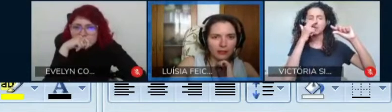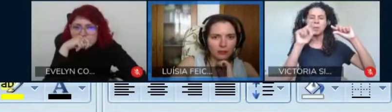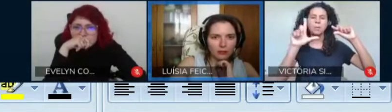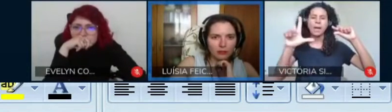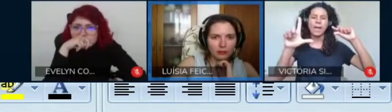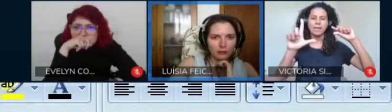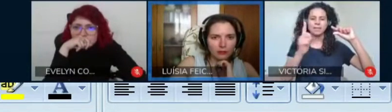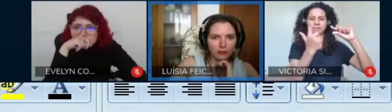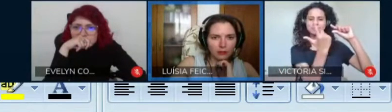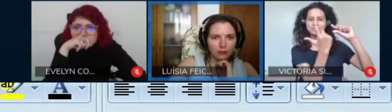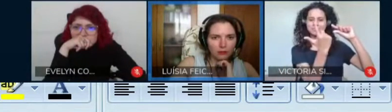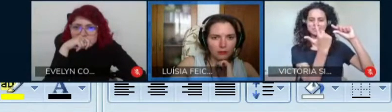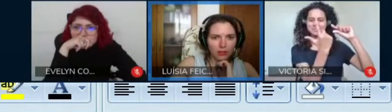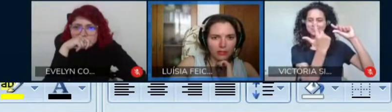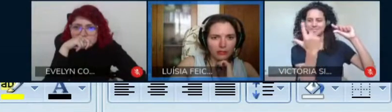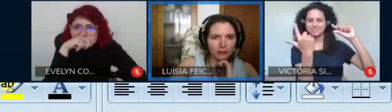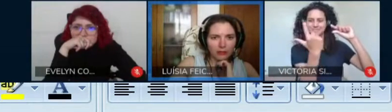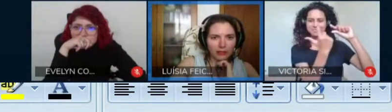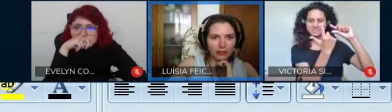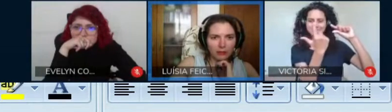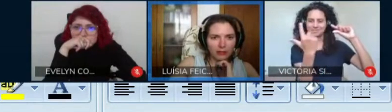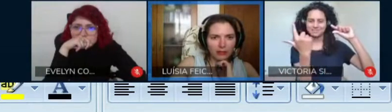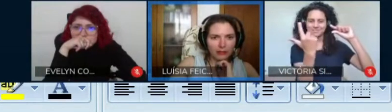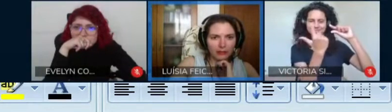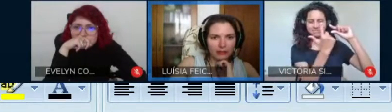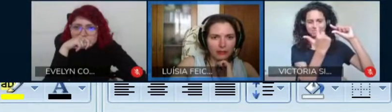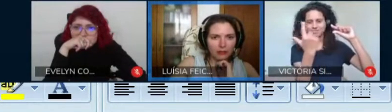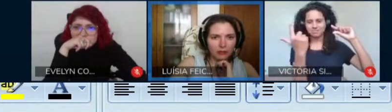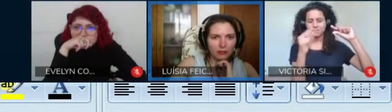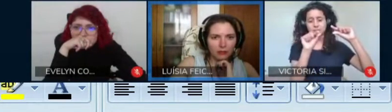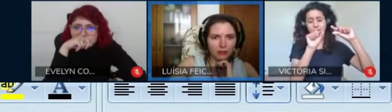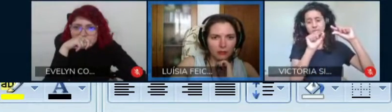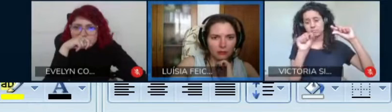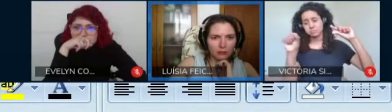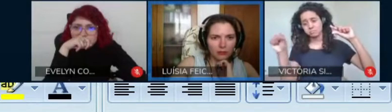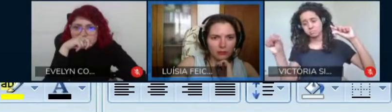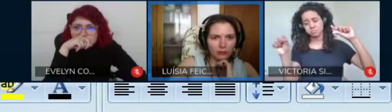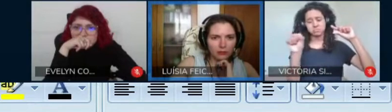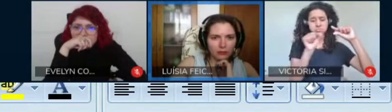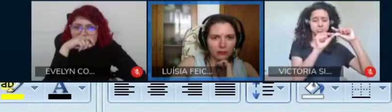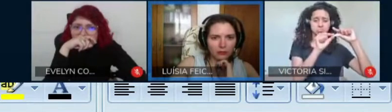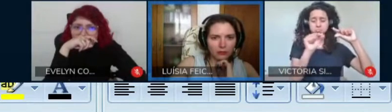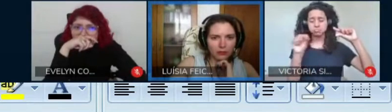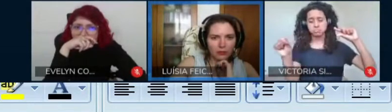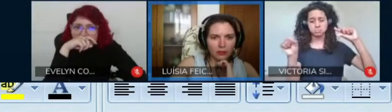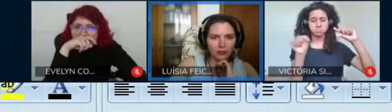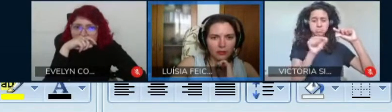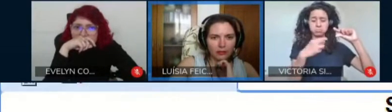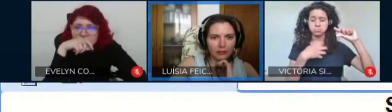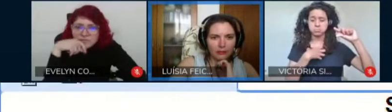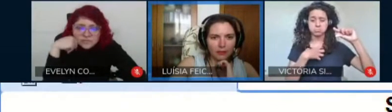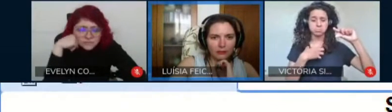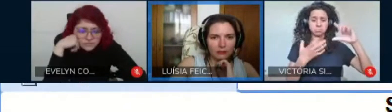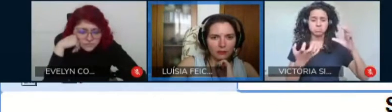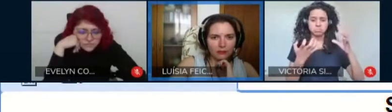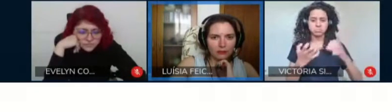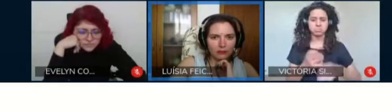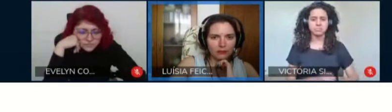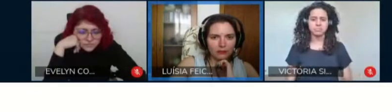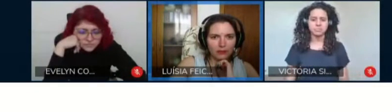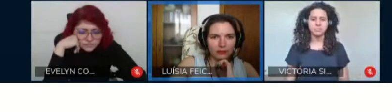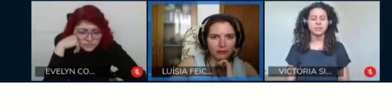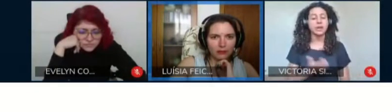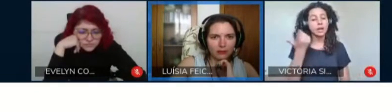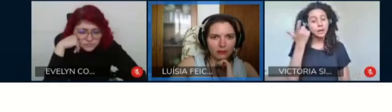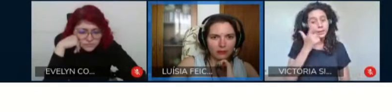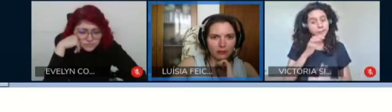um marcadorzinho que tu, andando para cá ou para lá, tu vai posicionando alinhamento